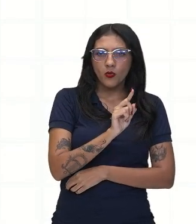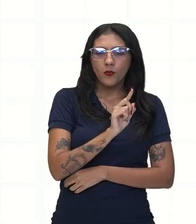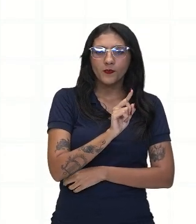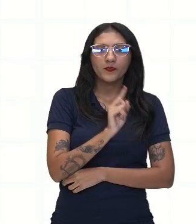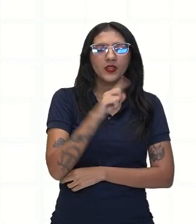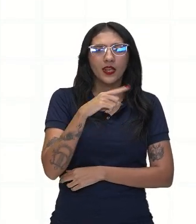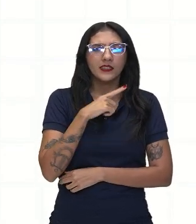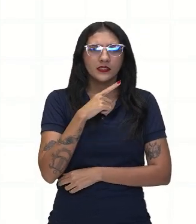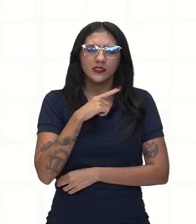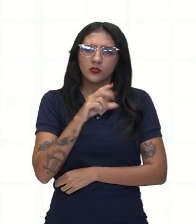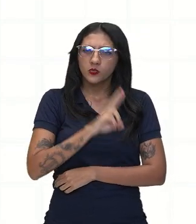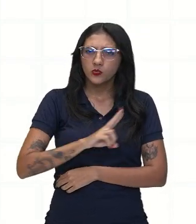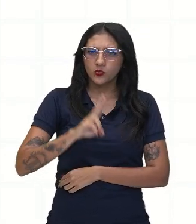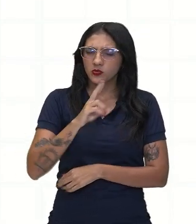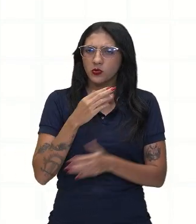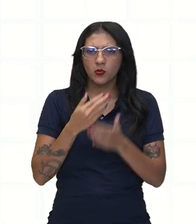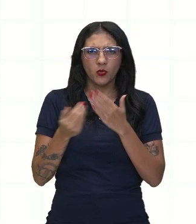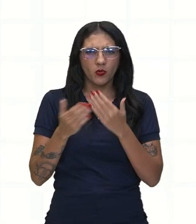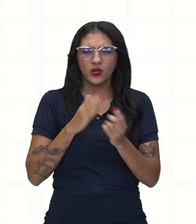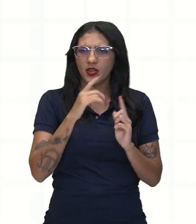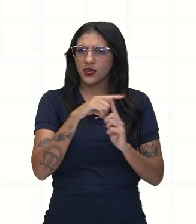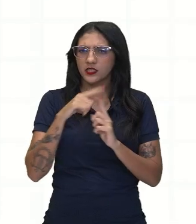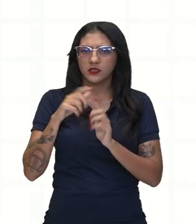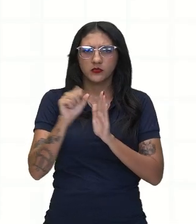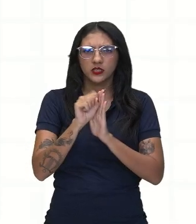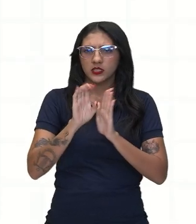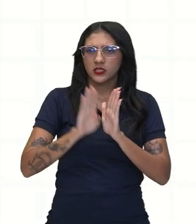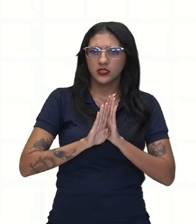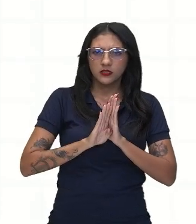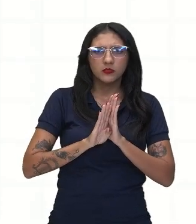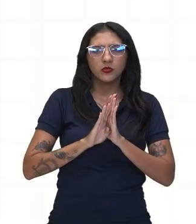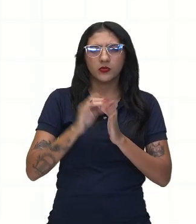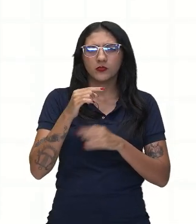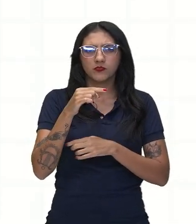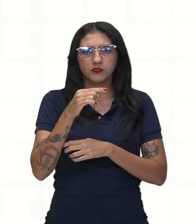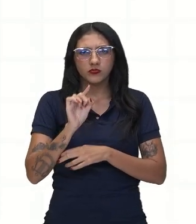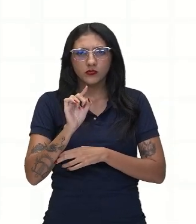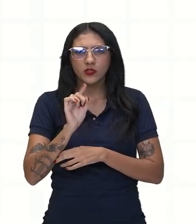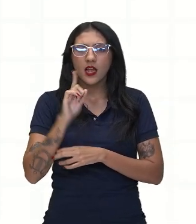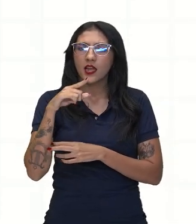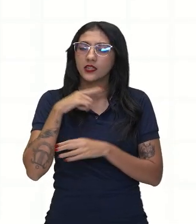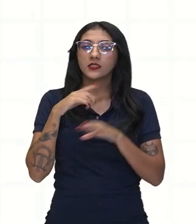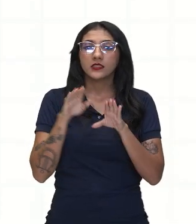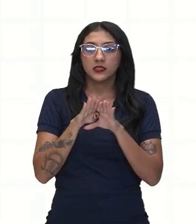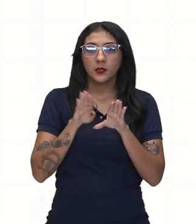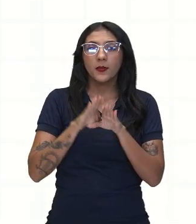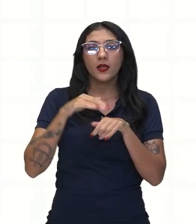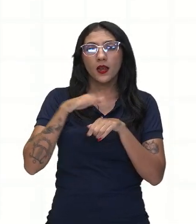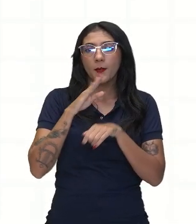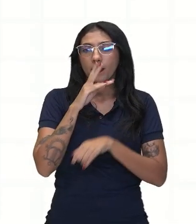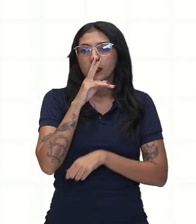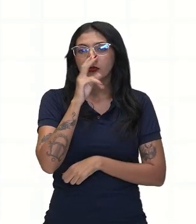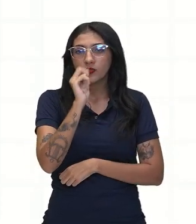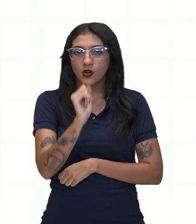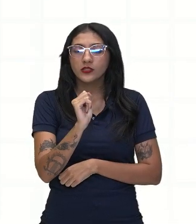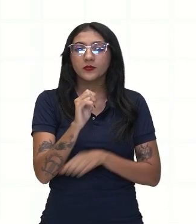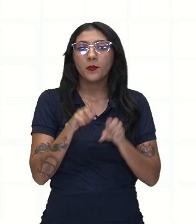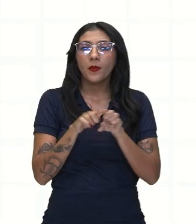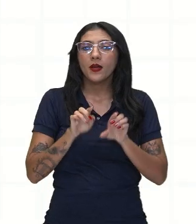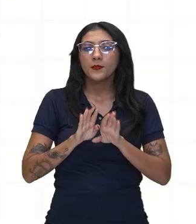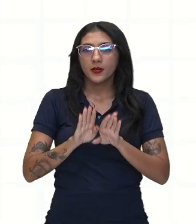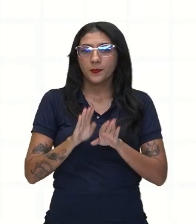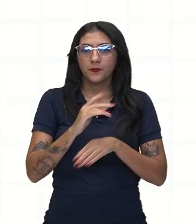qualquer tipo de acento, essa sílaba, ela vai ser pronunciada com maior força. No caso de pipoca, não,